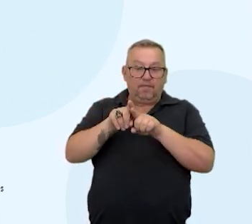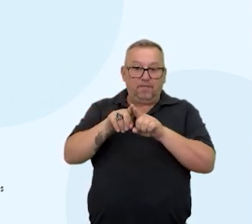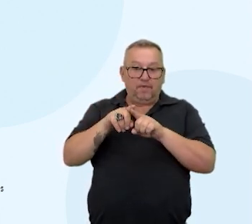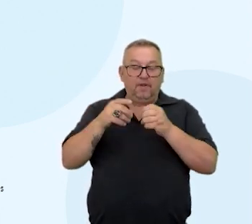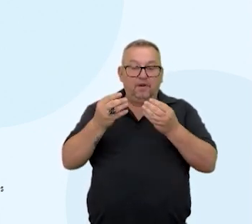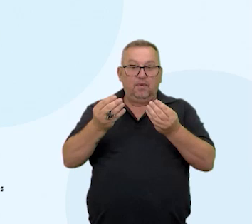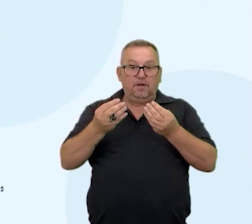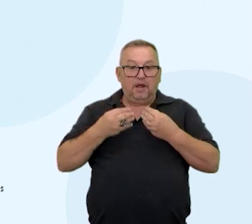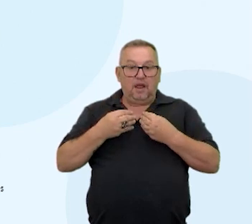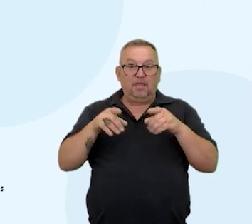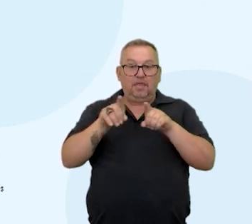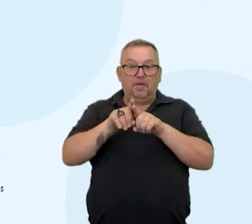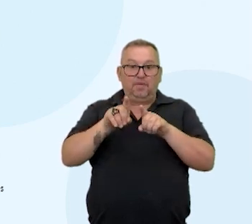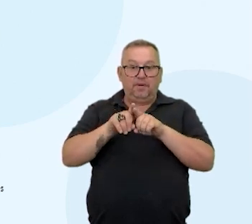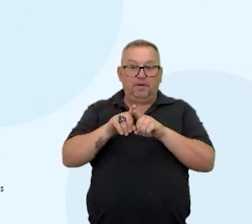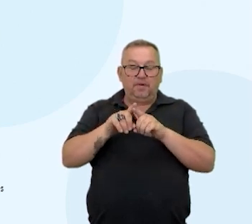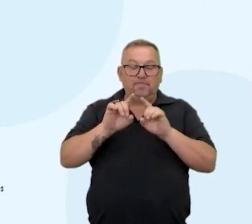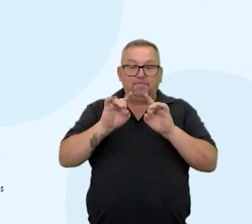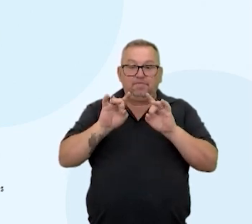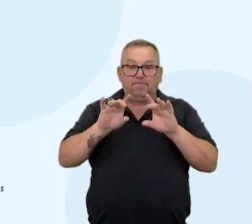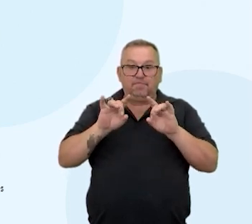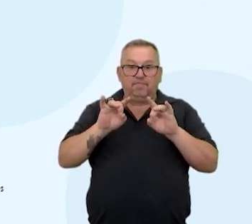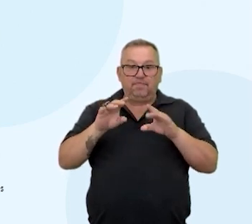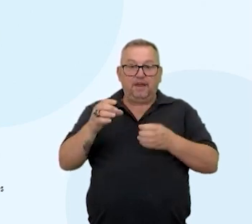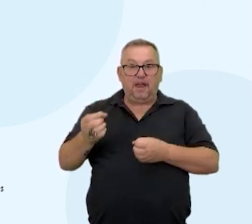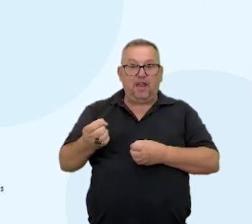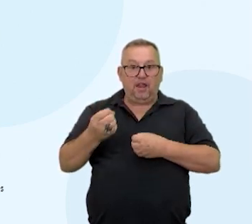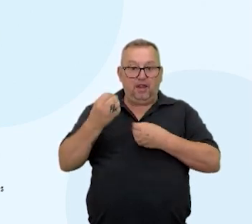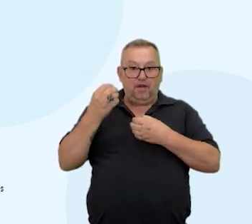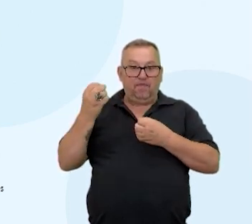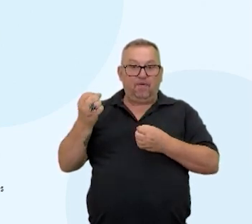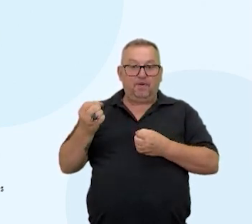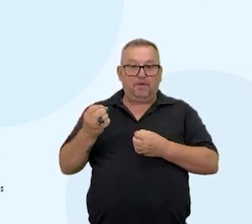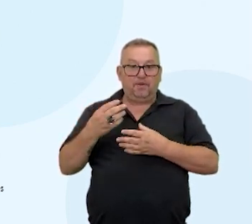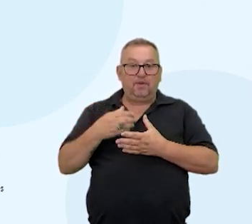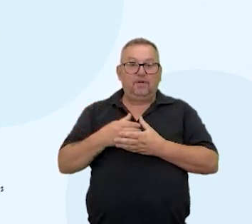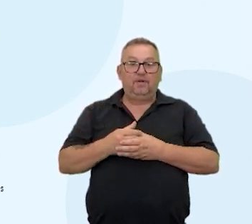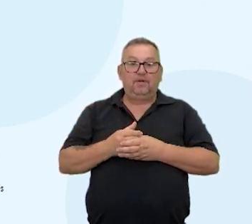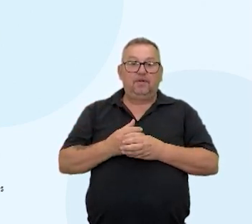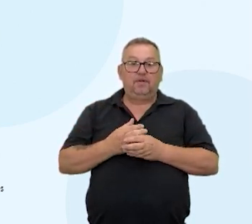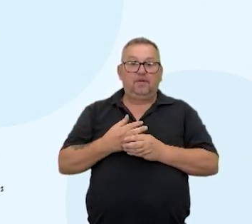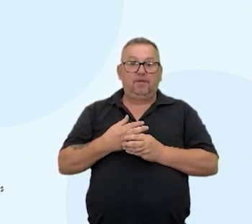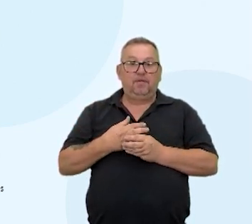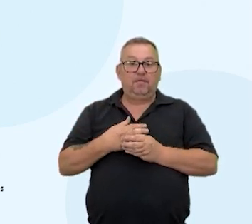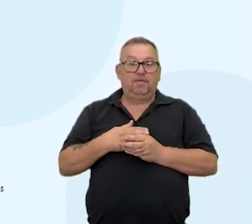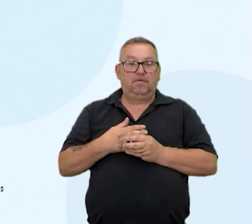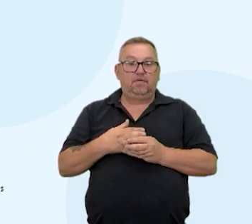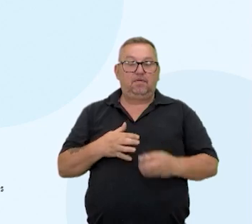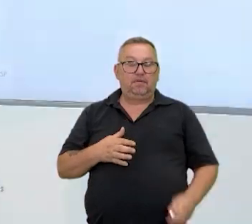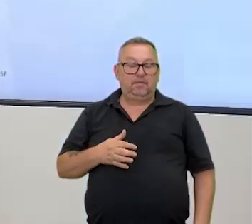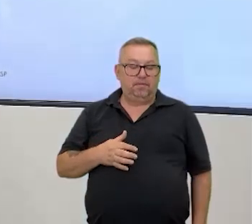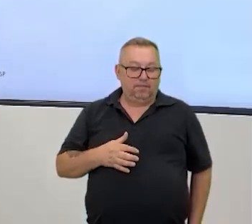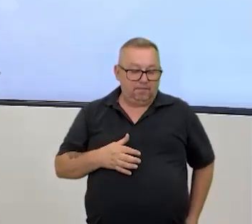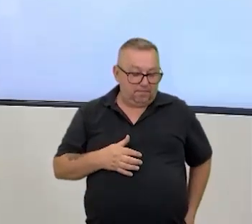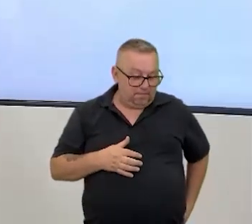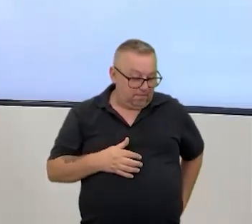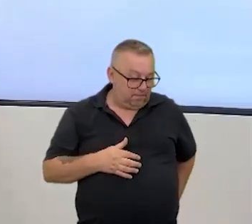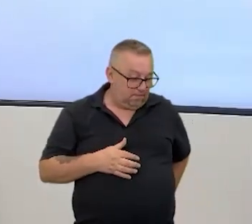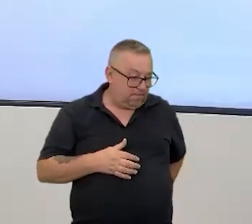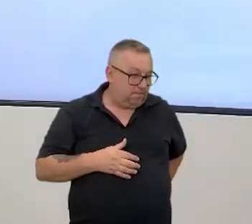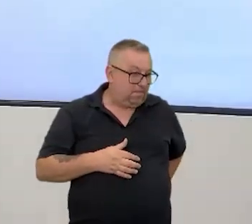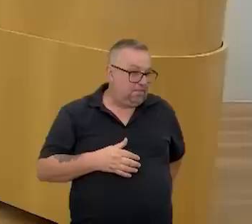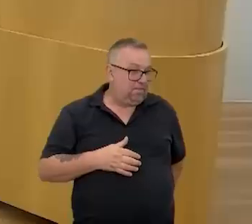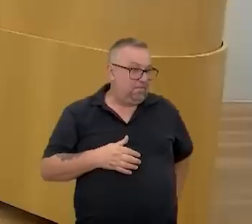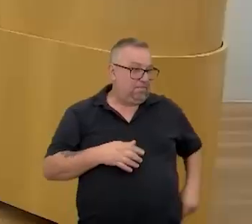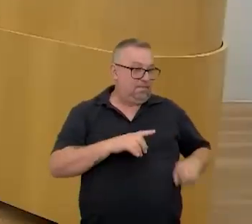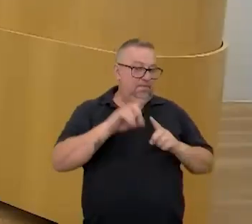nos fornecem preciosas informações. Eu vou fazer um comentário aqui, volta para mim e para o Tony